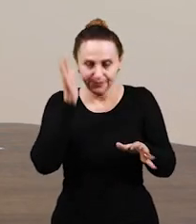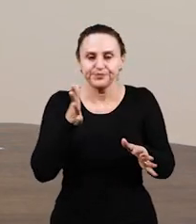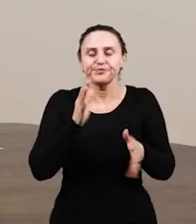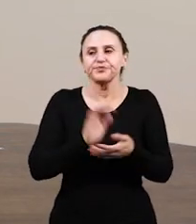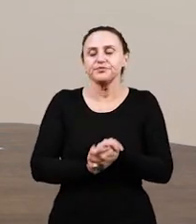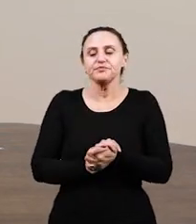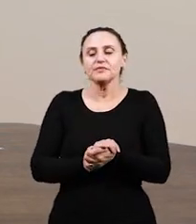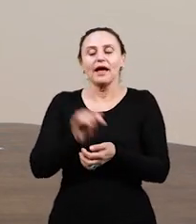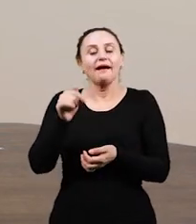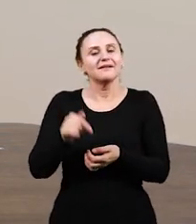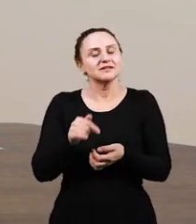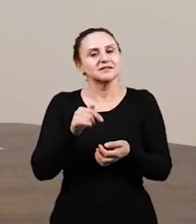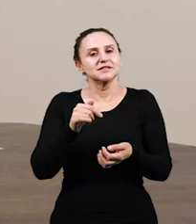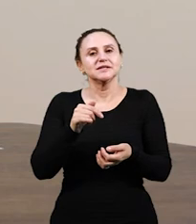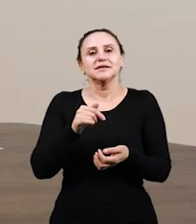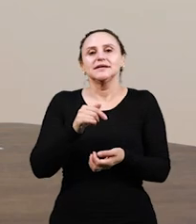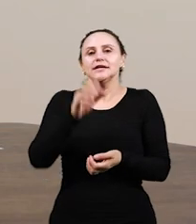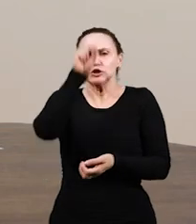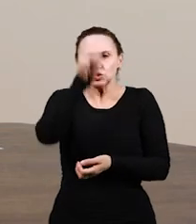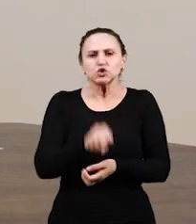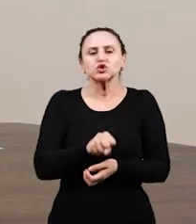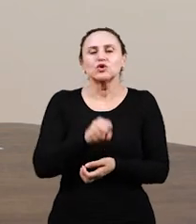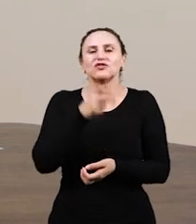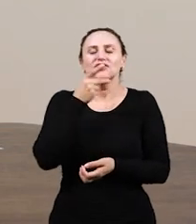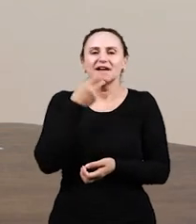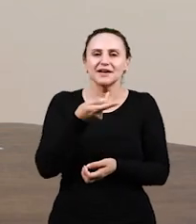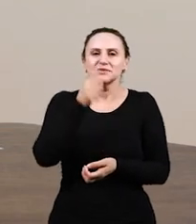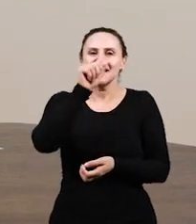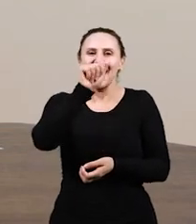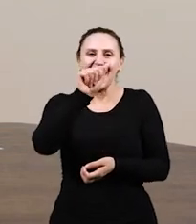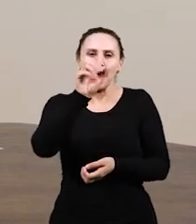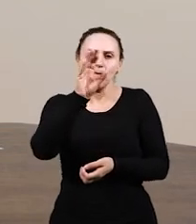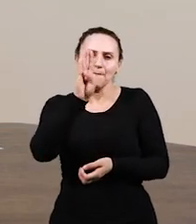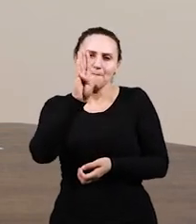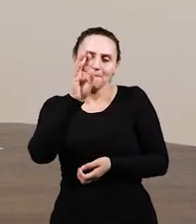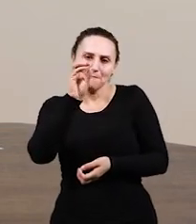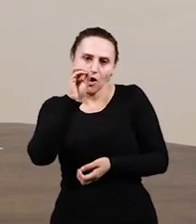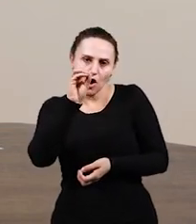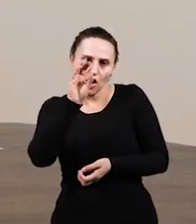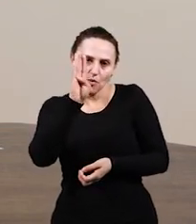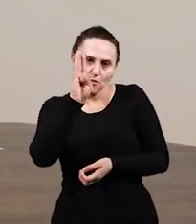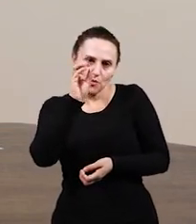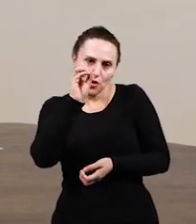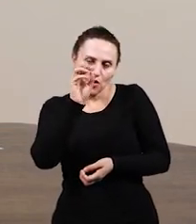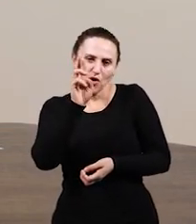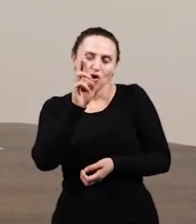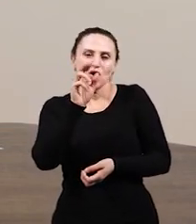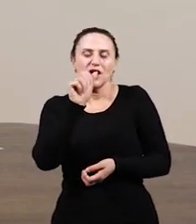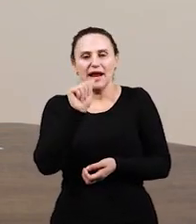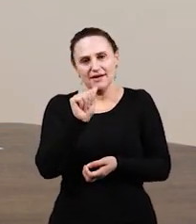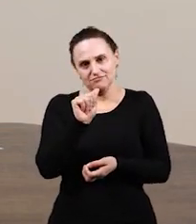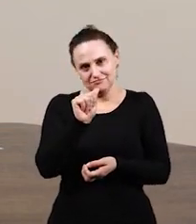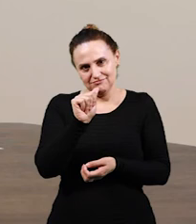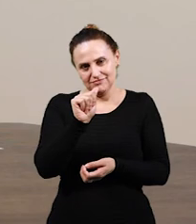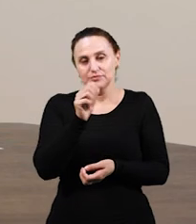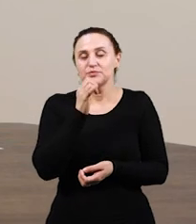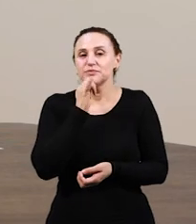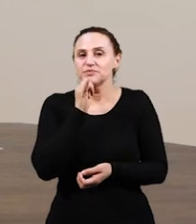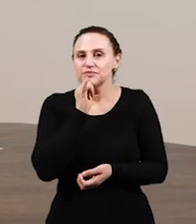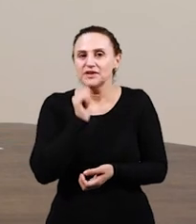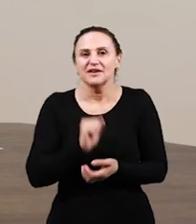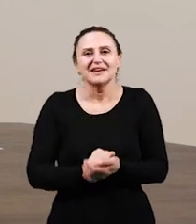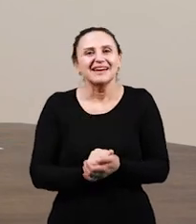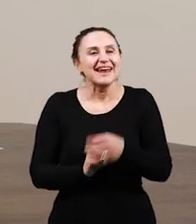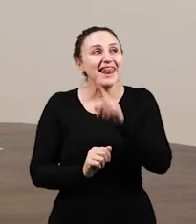exemplo aqui no sul Nós falamos abóbora e no nordeste Ele eles chamam o mesmo legume